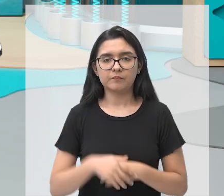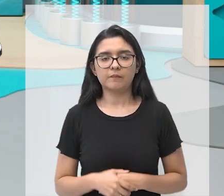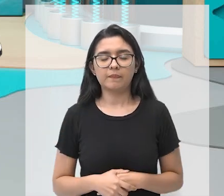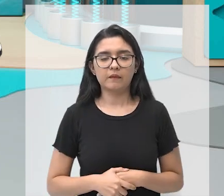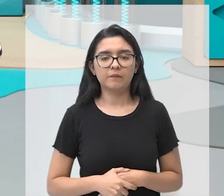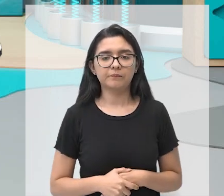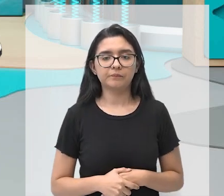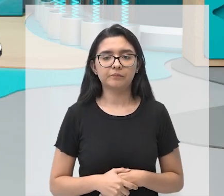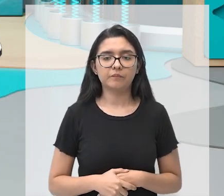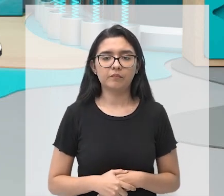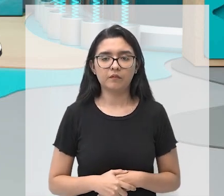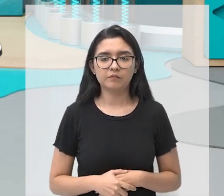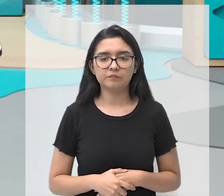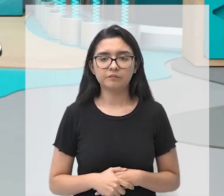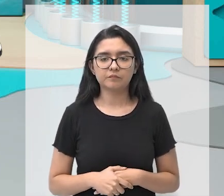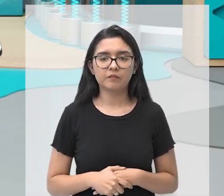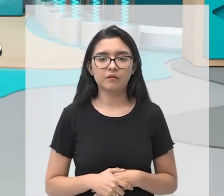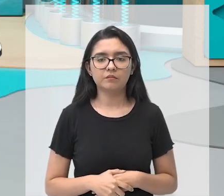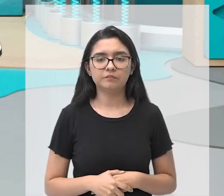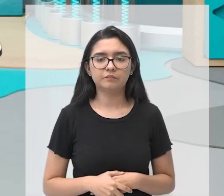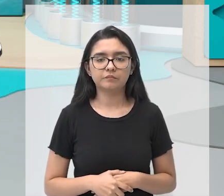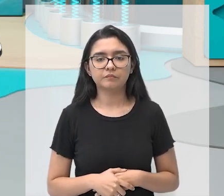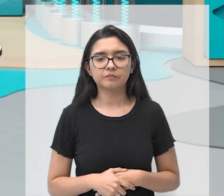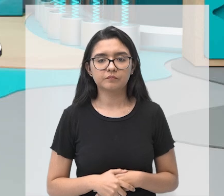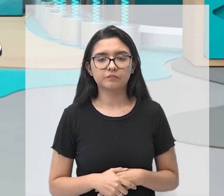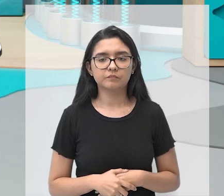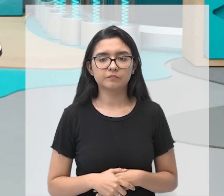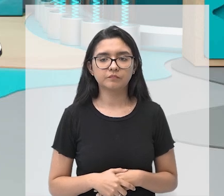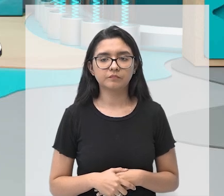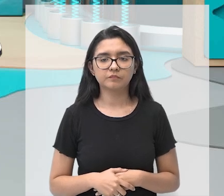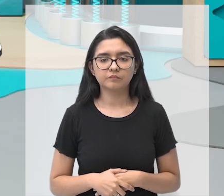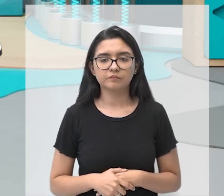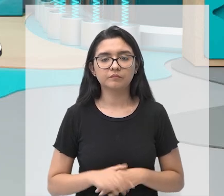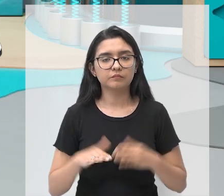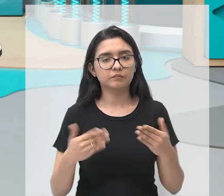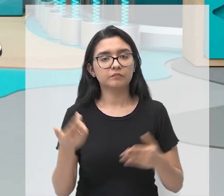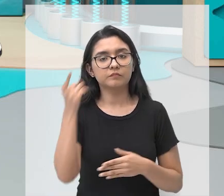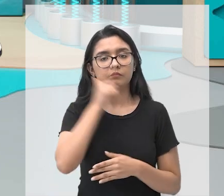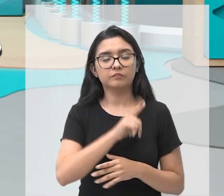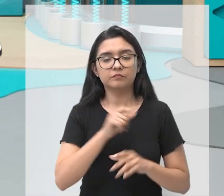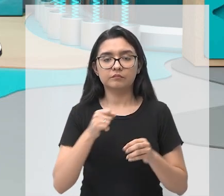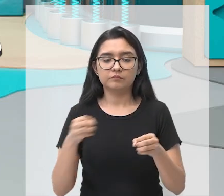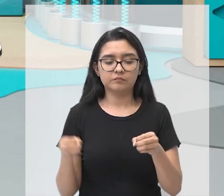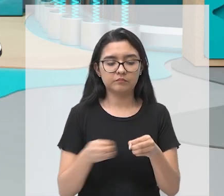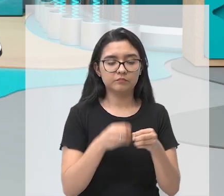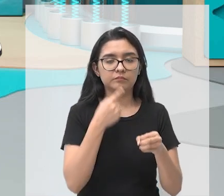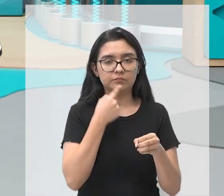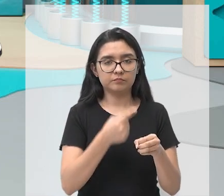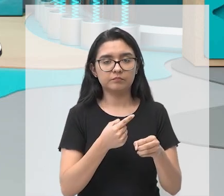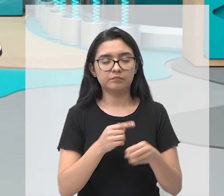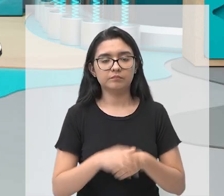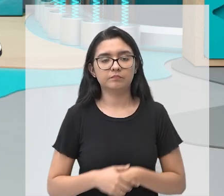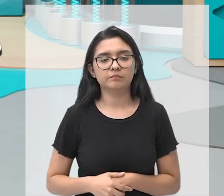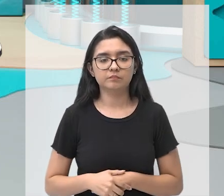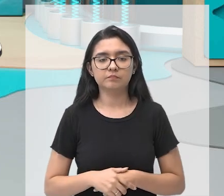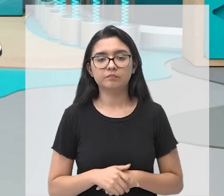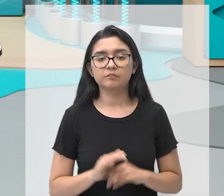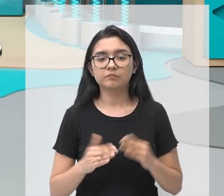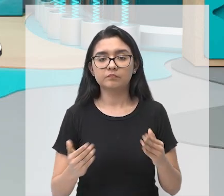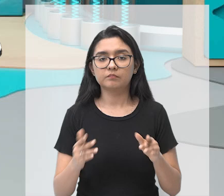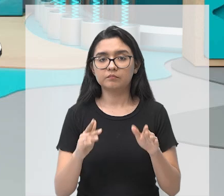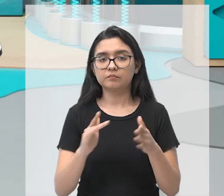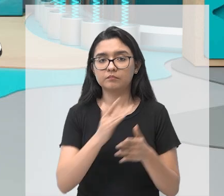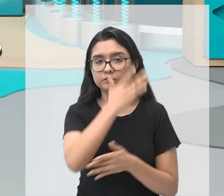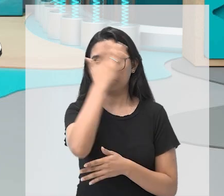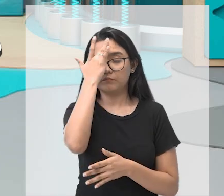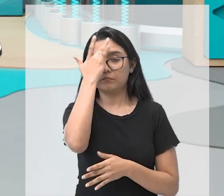as bochas dos demais jogadores se afastarem, né? Me dando ali a vantagem de estar mais próximo do bolim. Os jogadores não